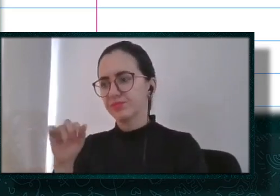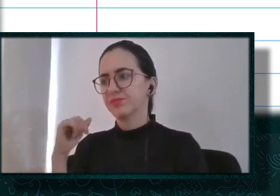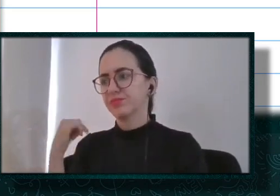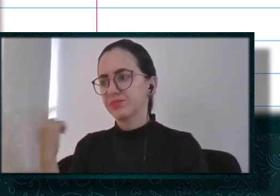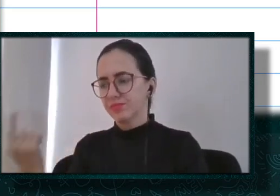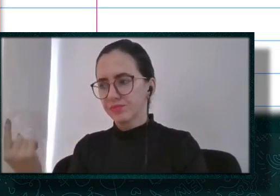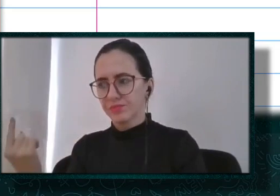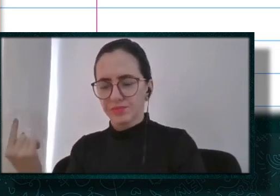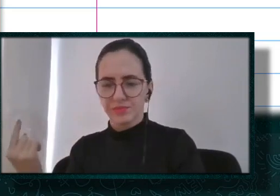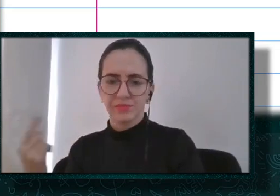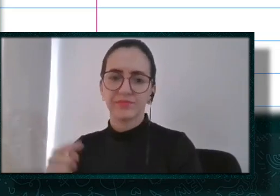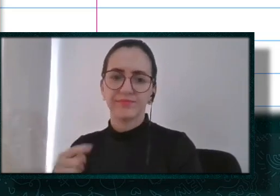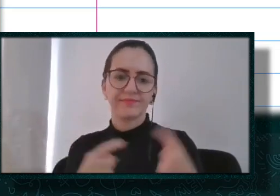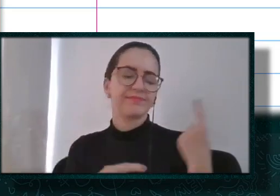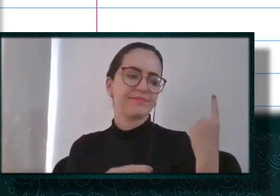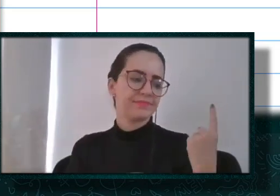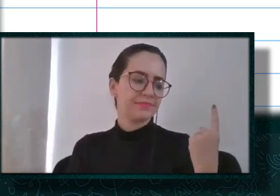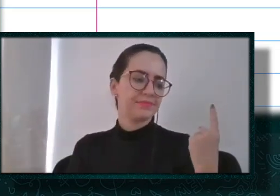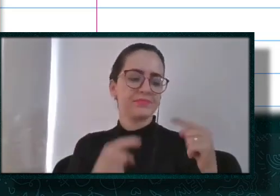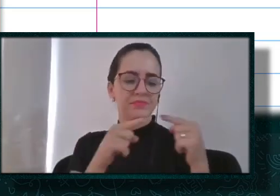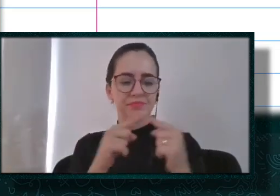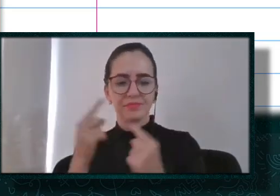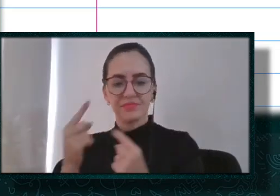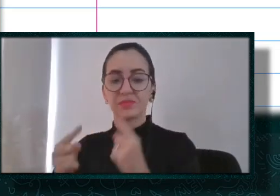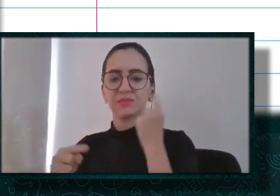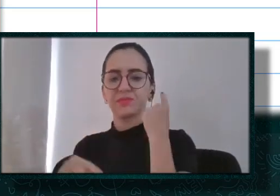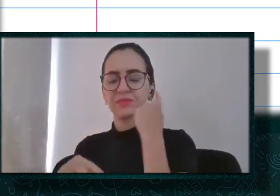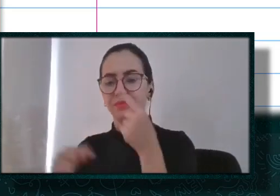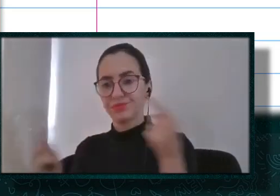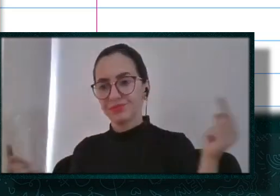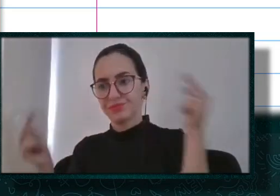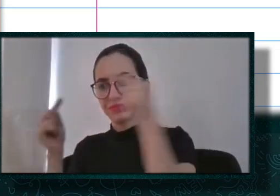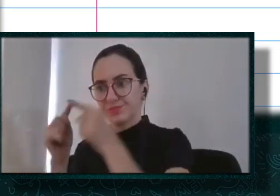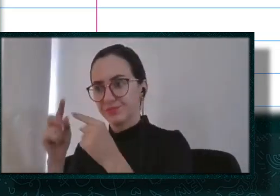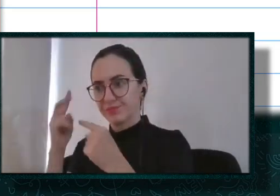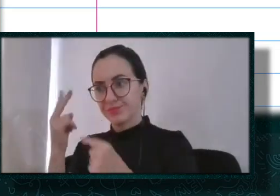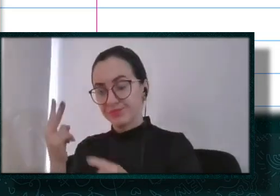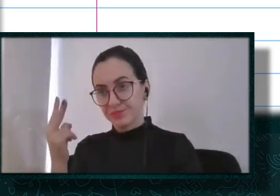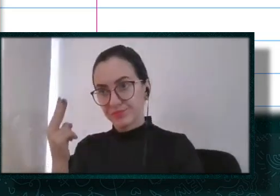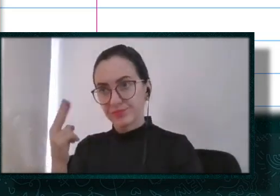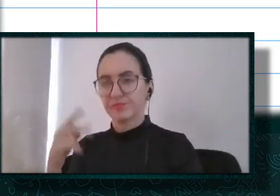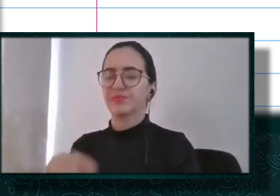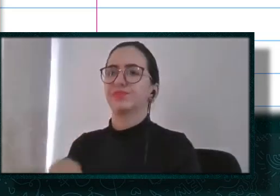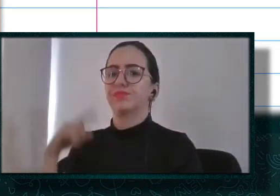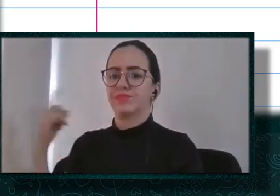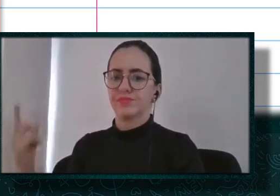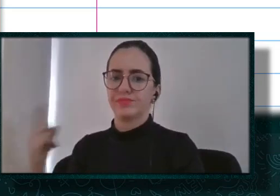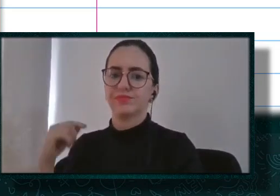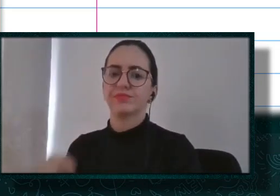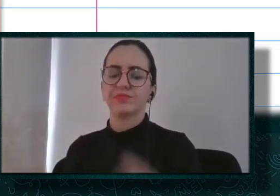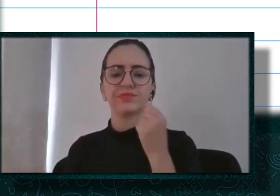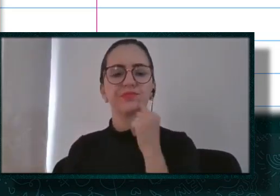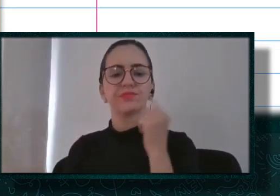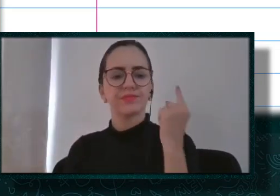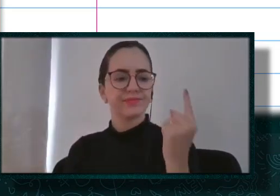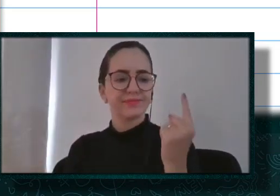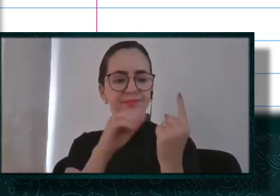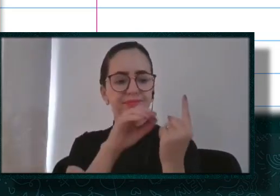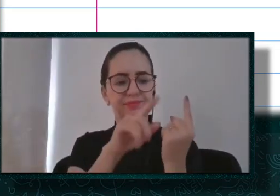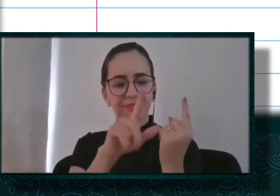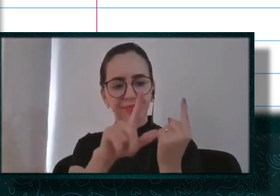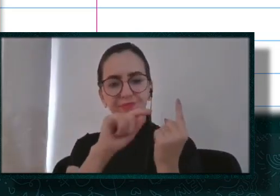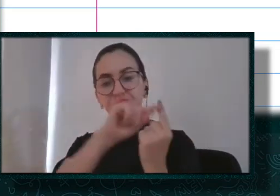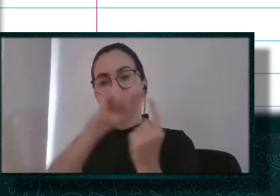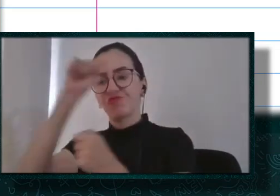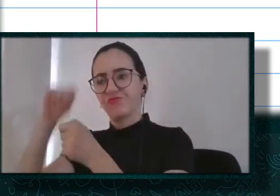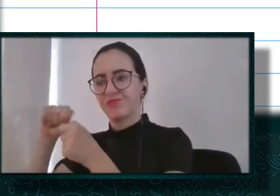1. O que significa isso? Significa que a cada 1 mol de HCl utilizado, eu produzo 2 mols de NaCl. Então,